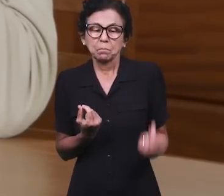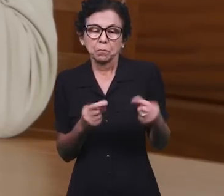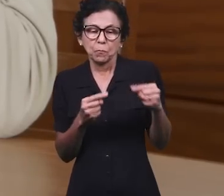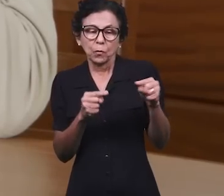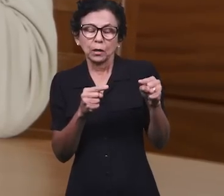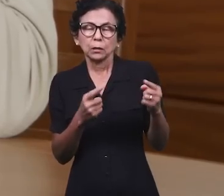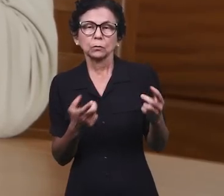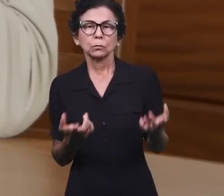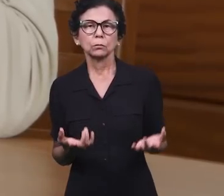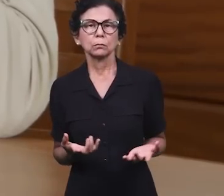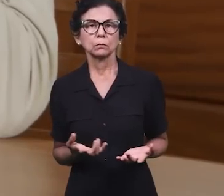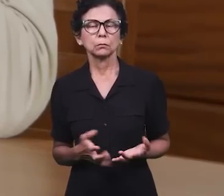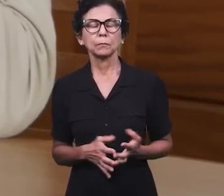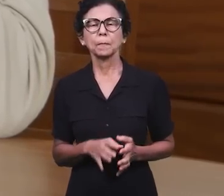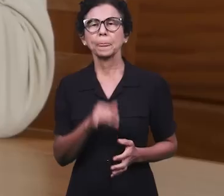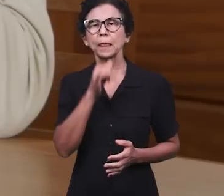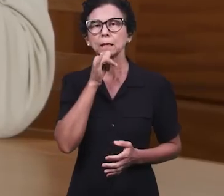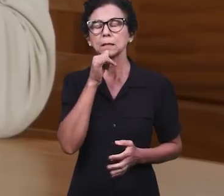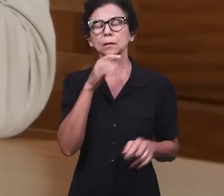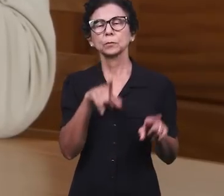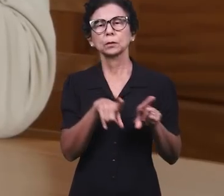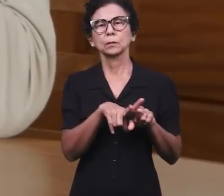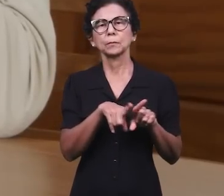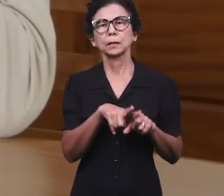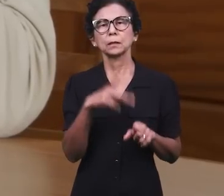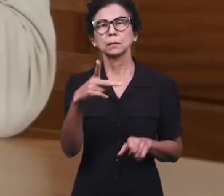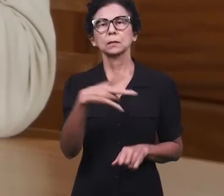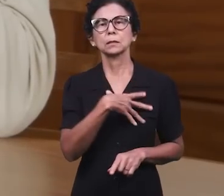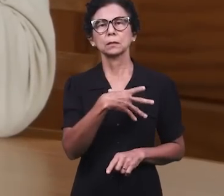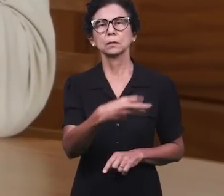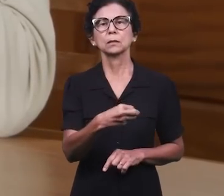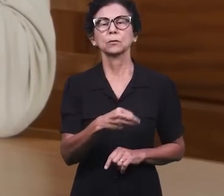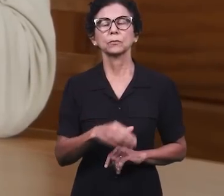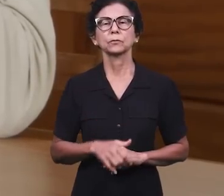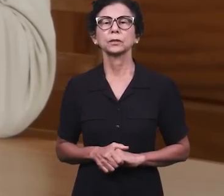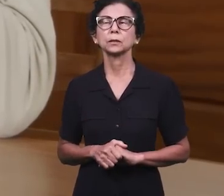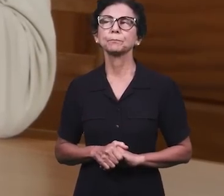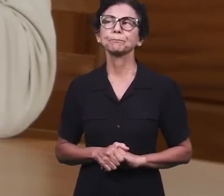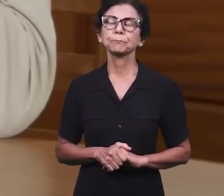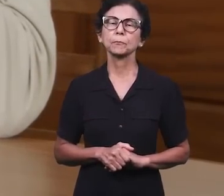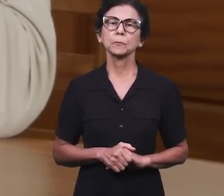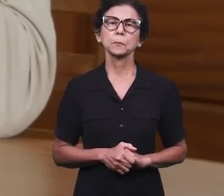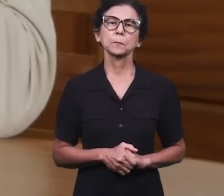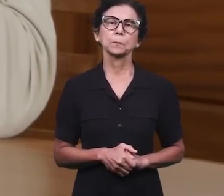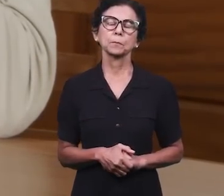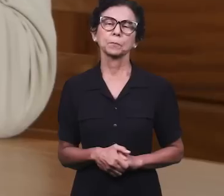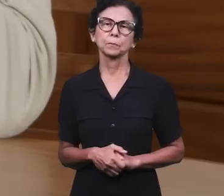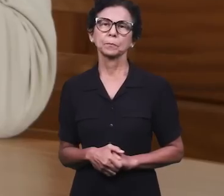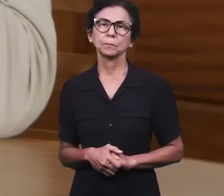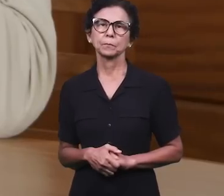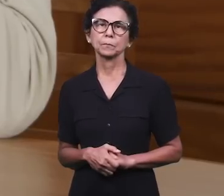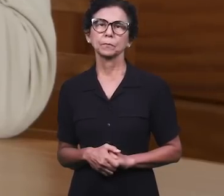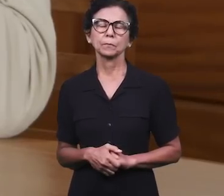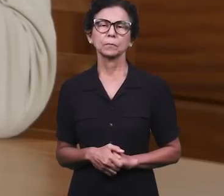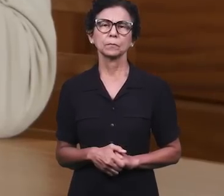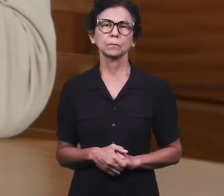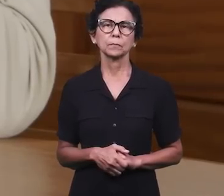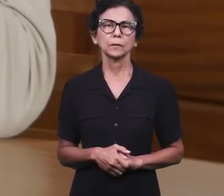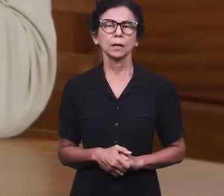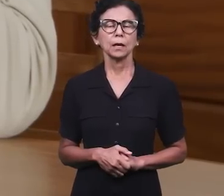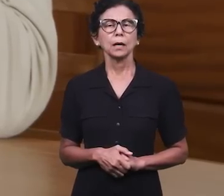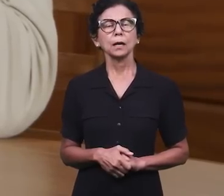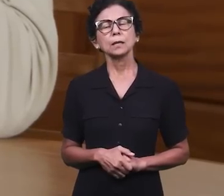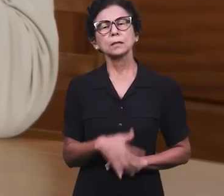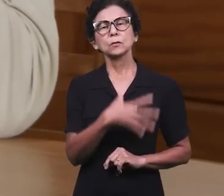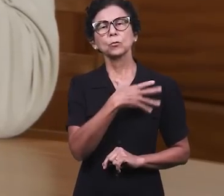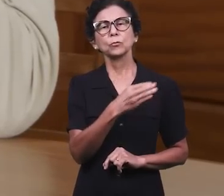essa provocação, você não deixa, por exemplo, seu filho, às vezes a criança, o filho, adolescente,